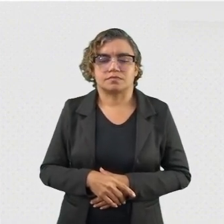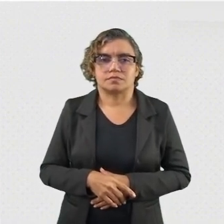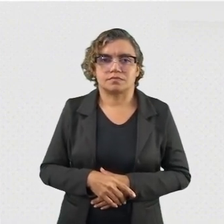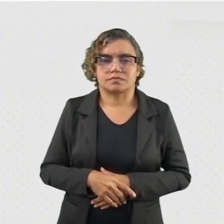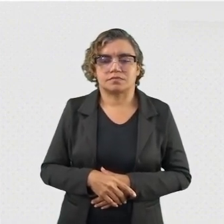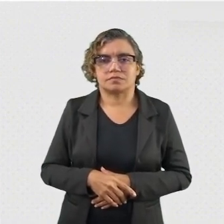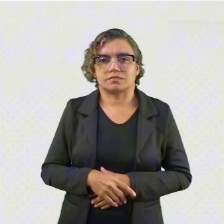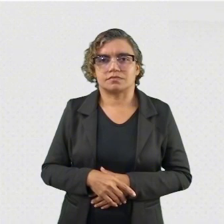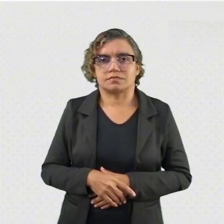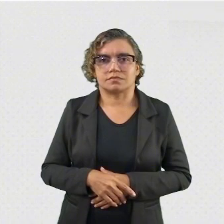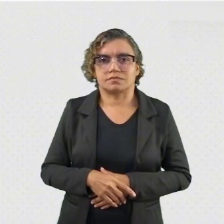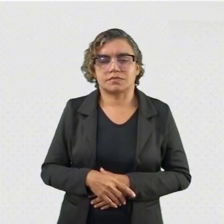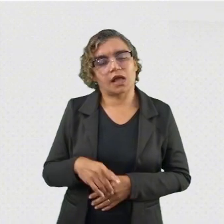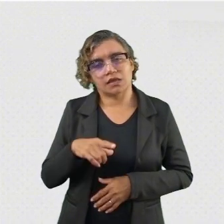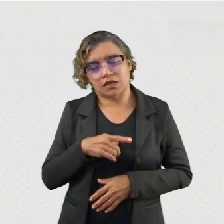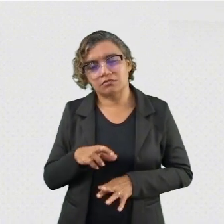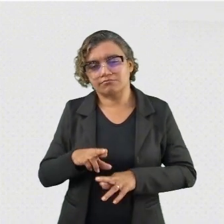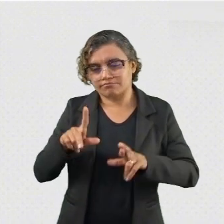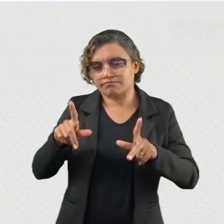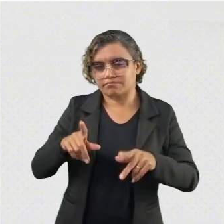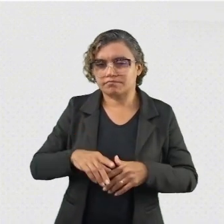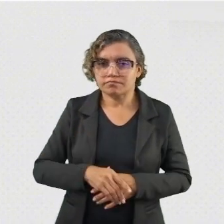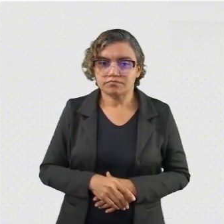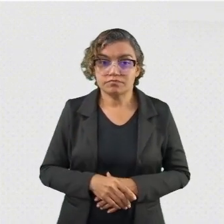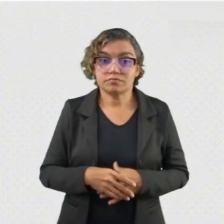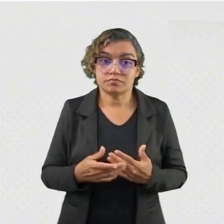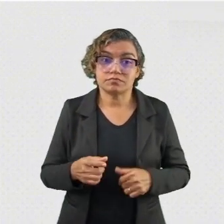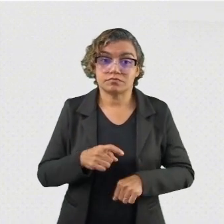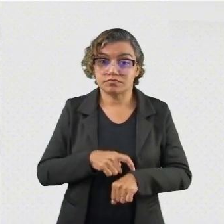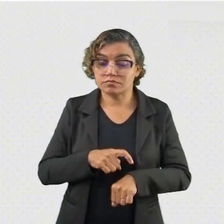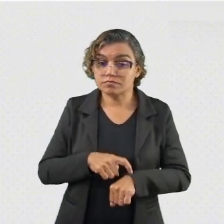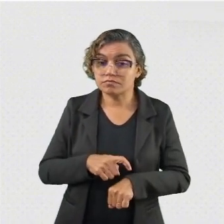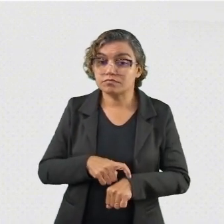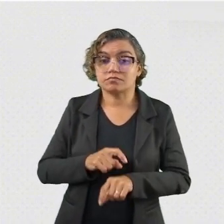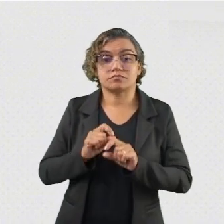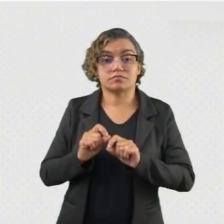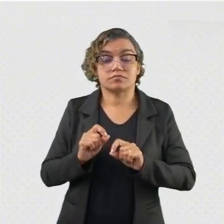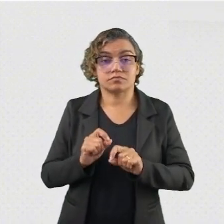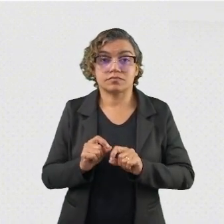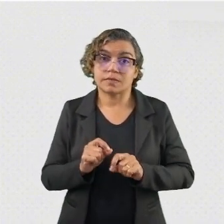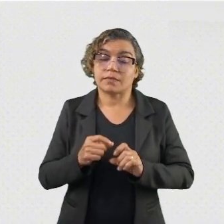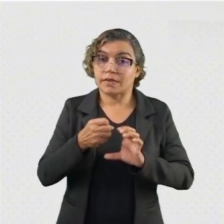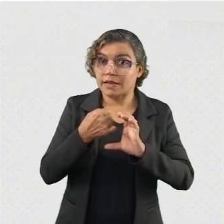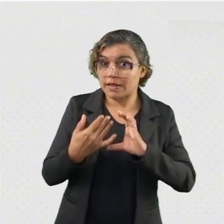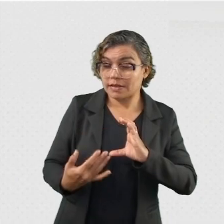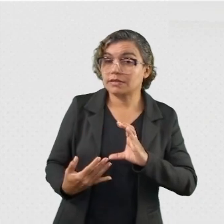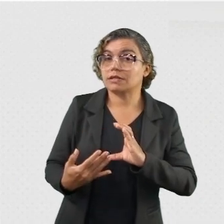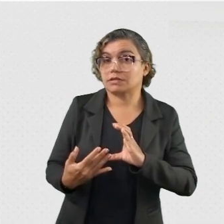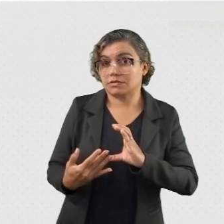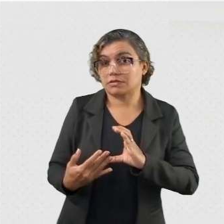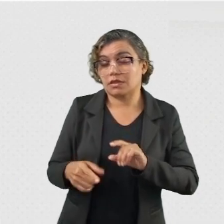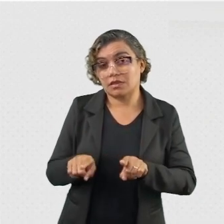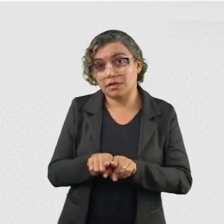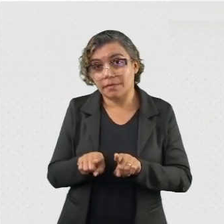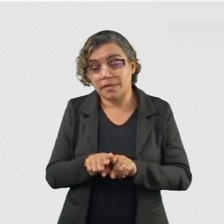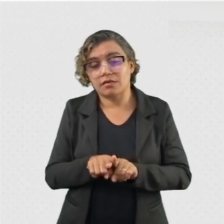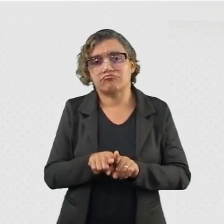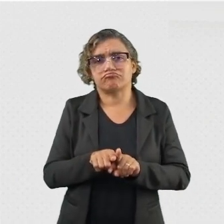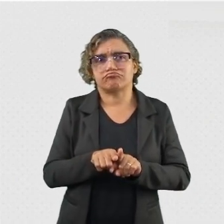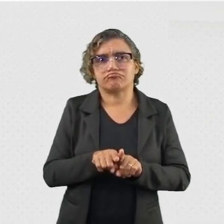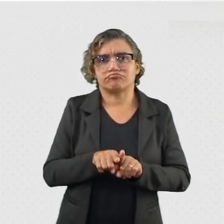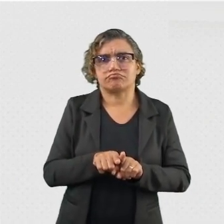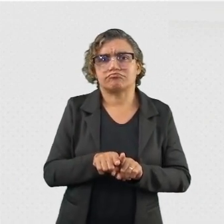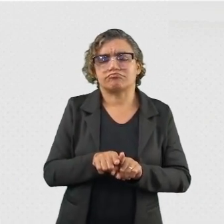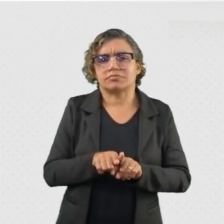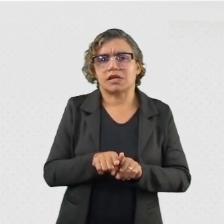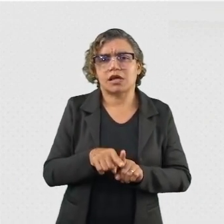perceberam a diferença? Então, quando a gente observa essas características ou essas nuances de pronúncia,